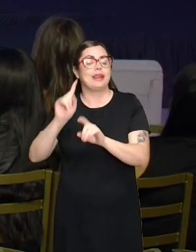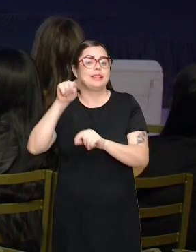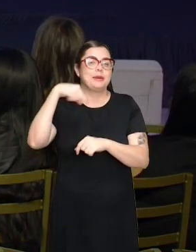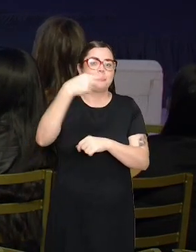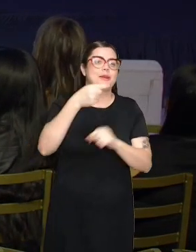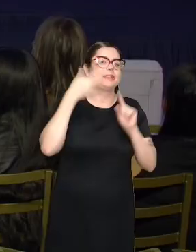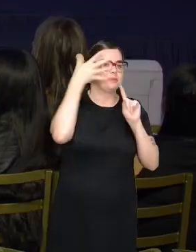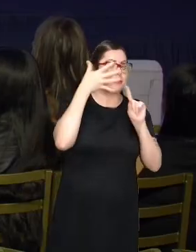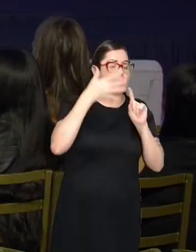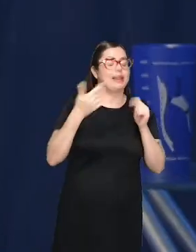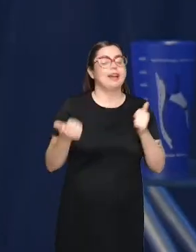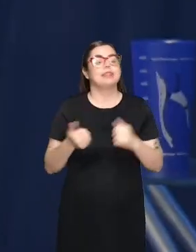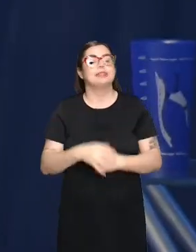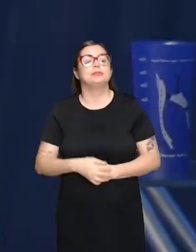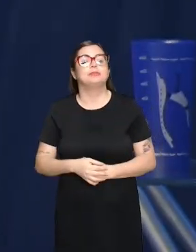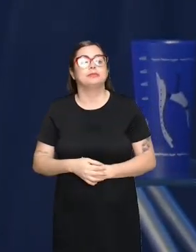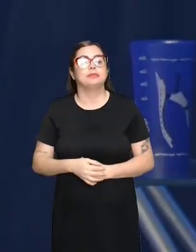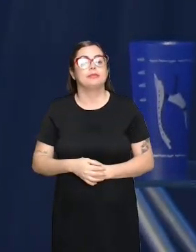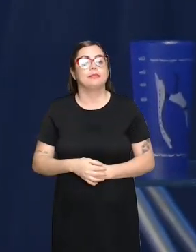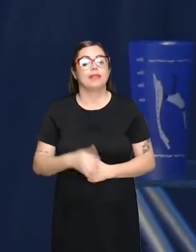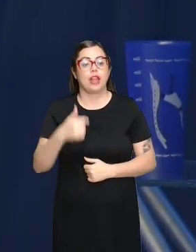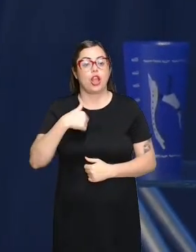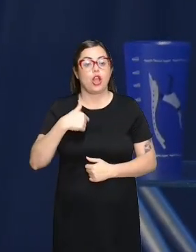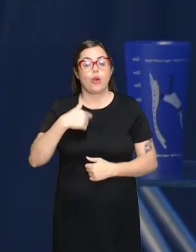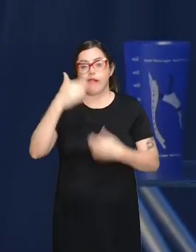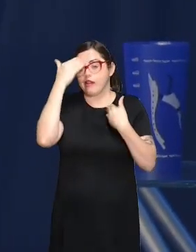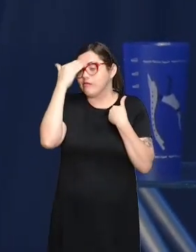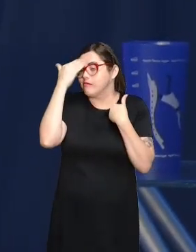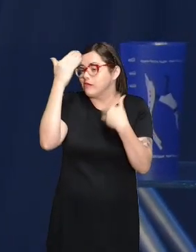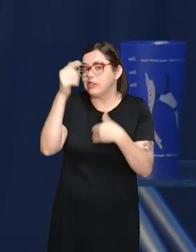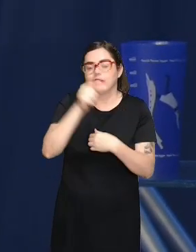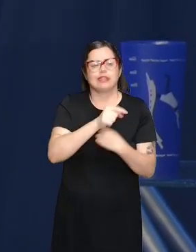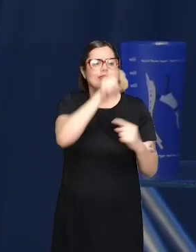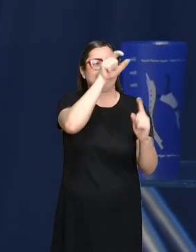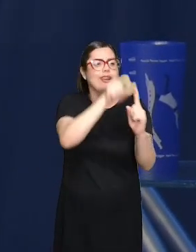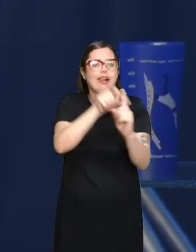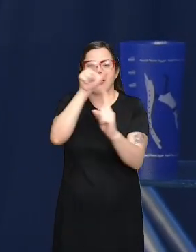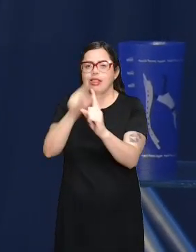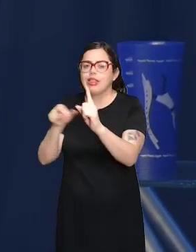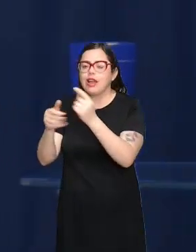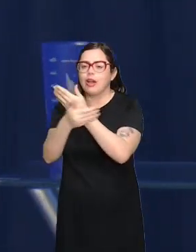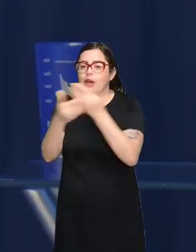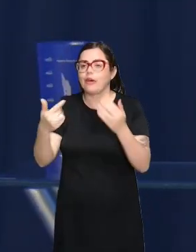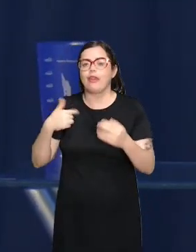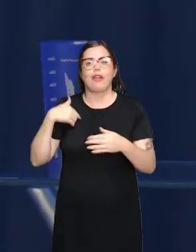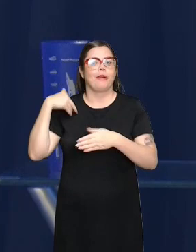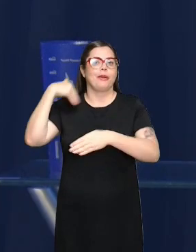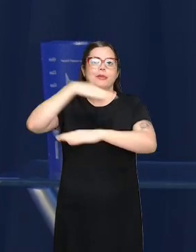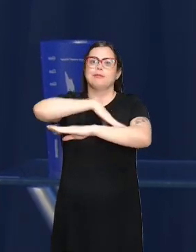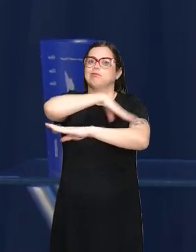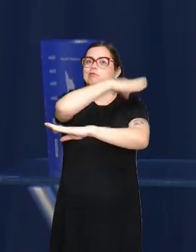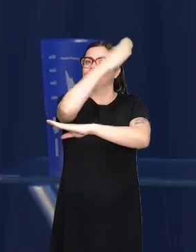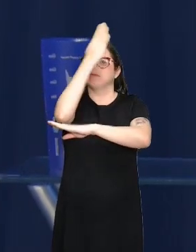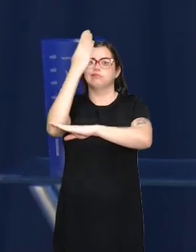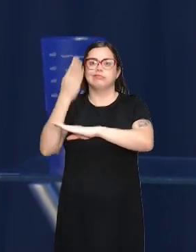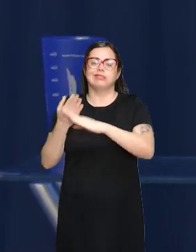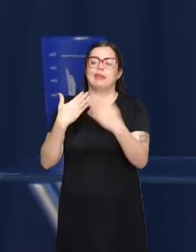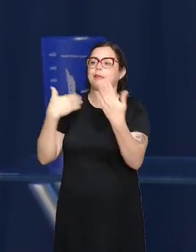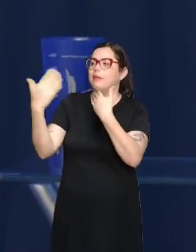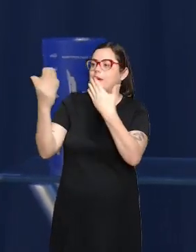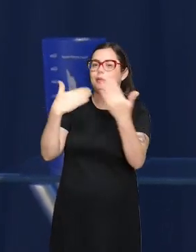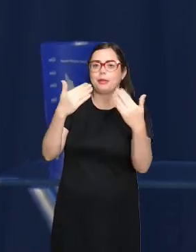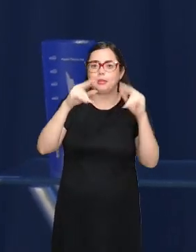vem. Eu quero agradecer muito a cada um de vocês. Eu ficaria o dia inteiro conversando sobre esse